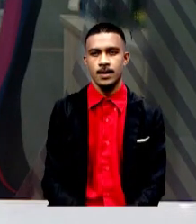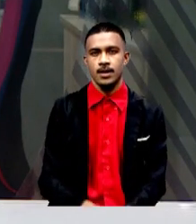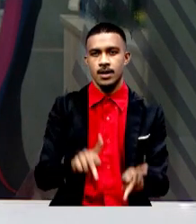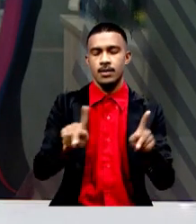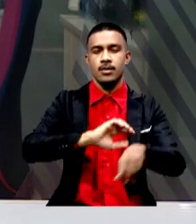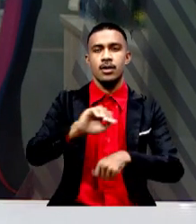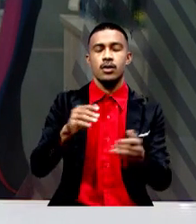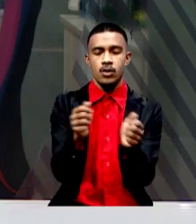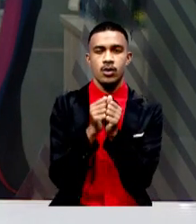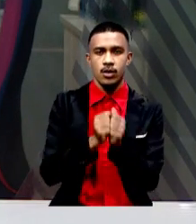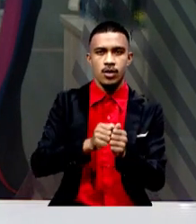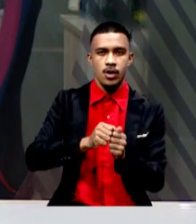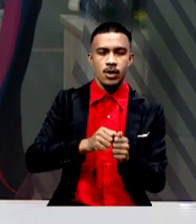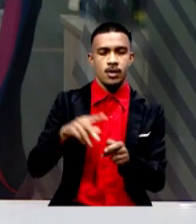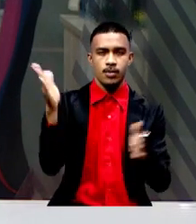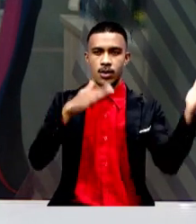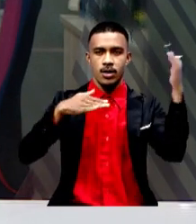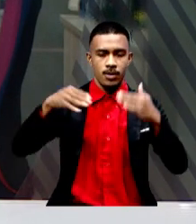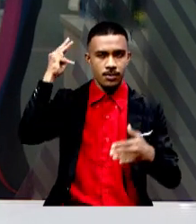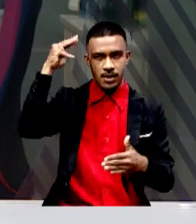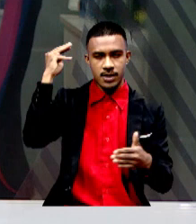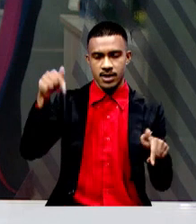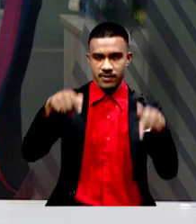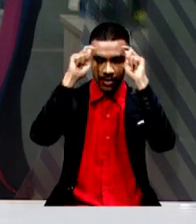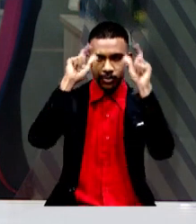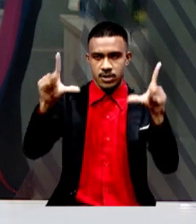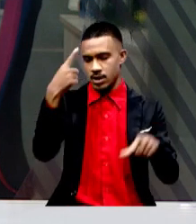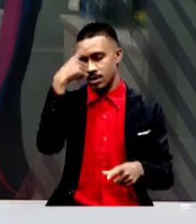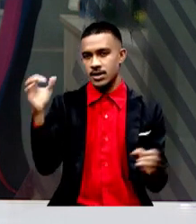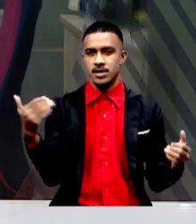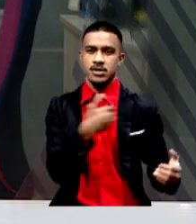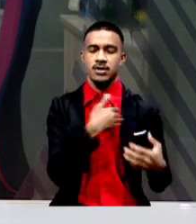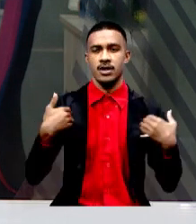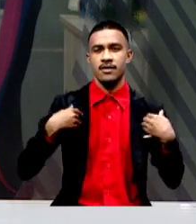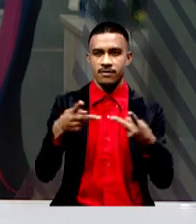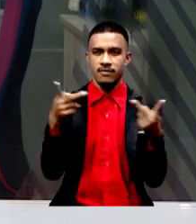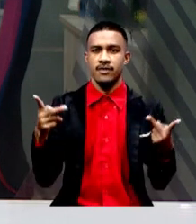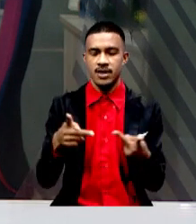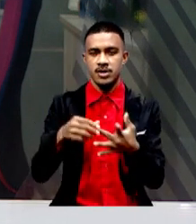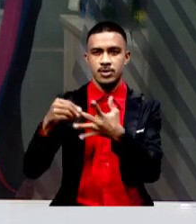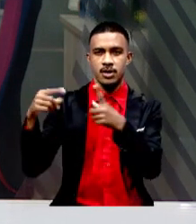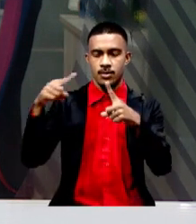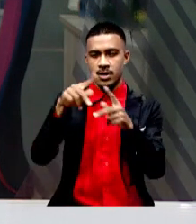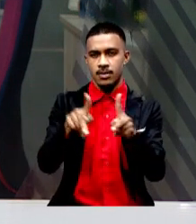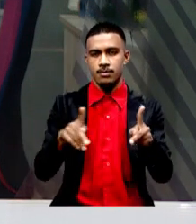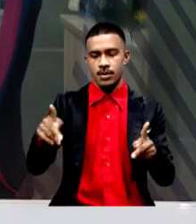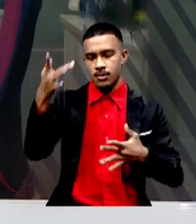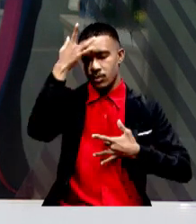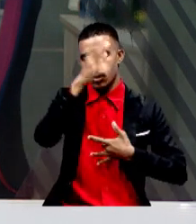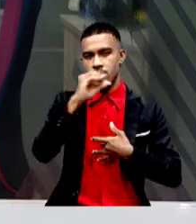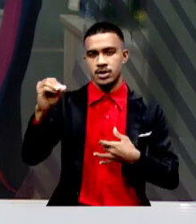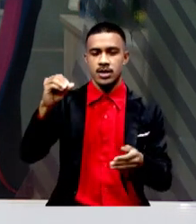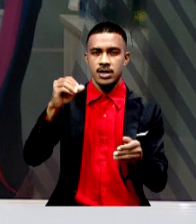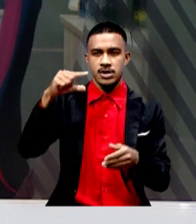É um problema mental ser marginalizado em Timor-Leste, também se dá o cria fato em saúde própria para paciente Sira. Relaciona o assunto nesse momento para